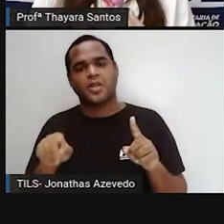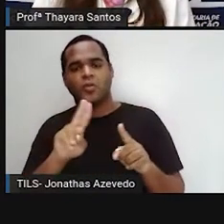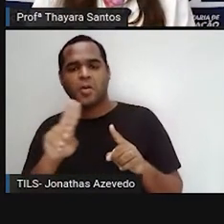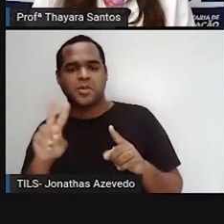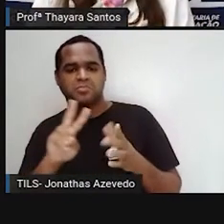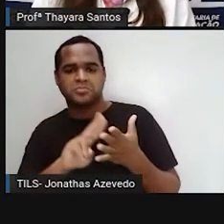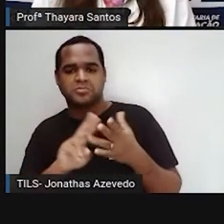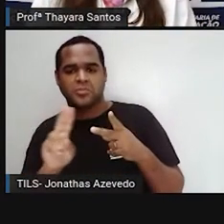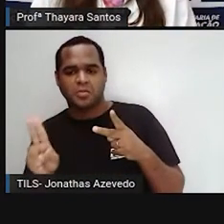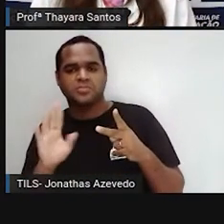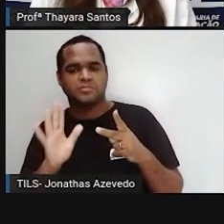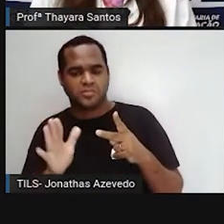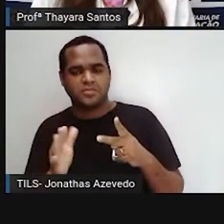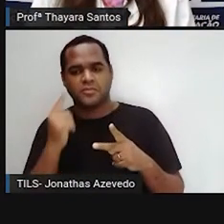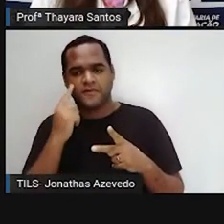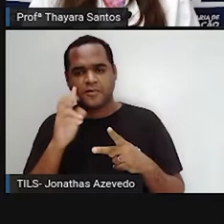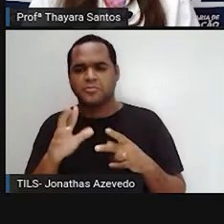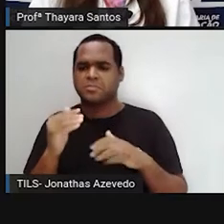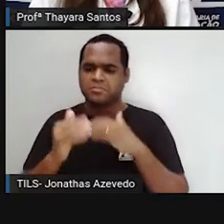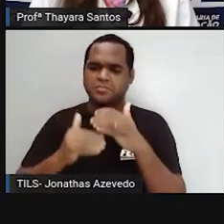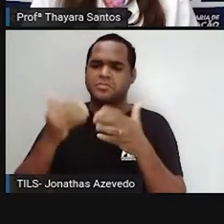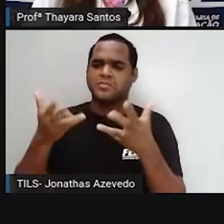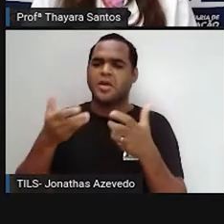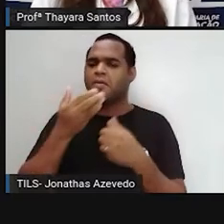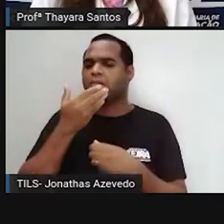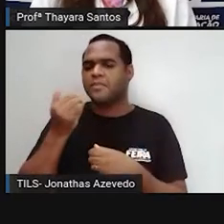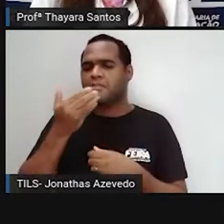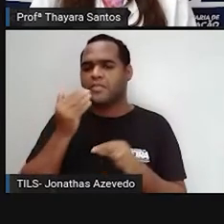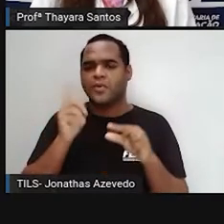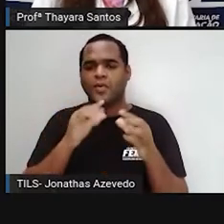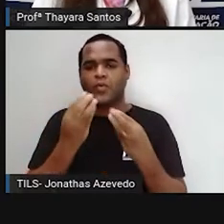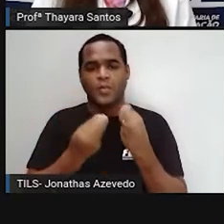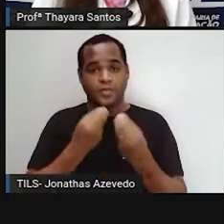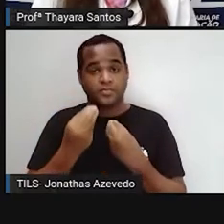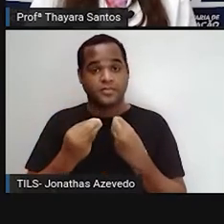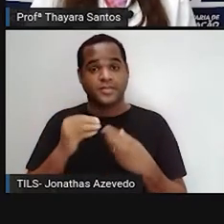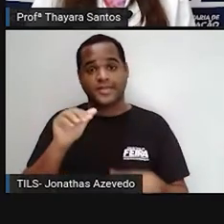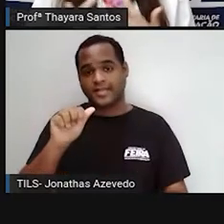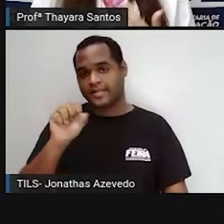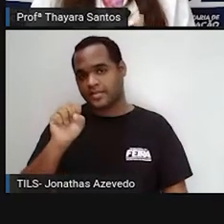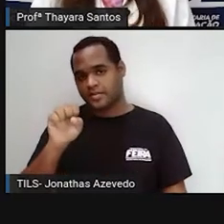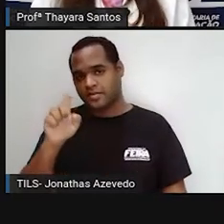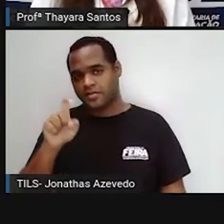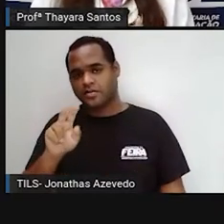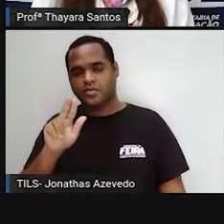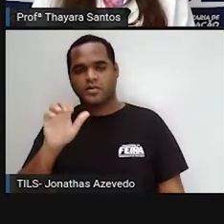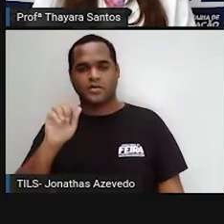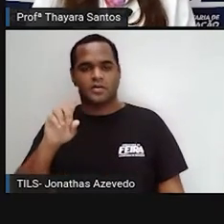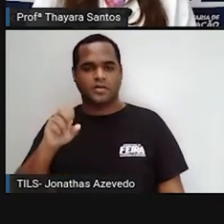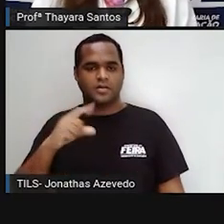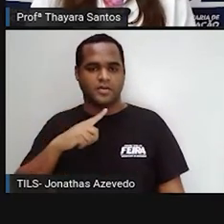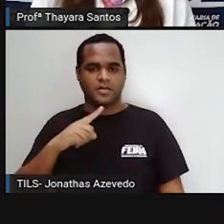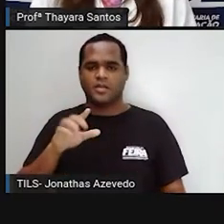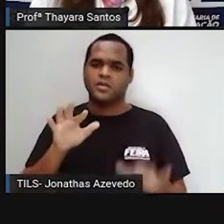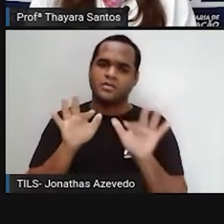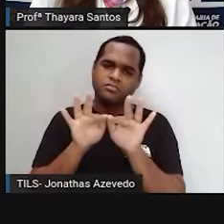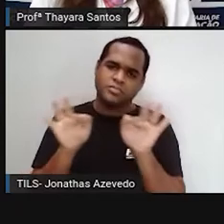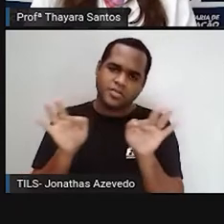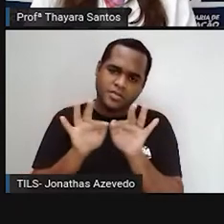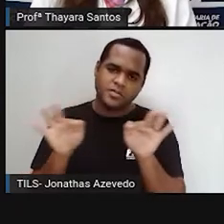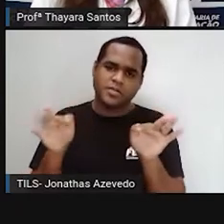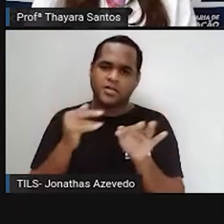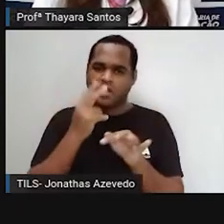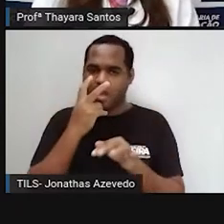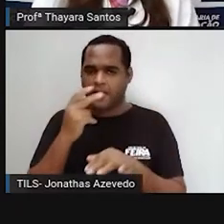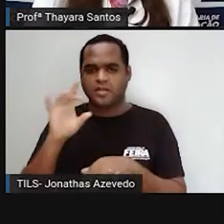entender esse processo melhor. Então, como eu já falei para vocês, a reprodução assexuada é um tipo de reprodução que ele é mais simples.